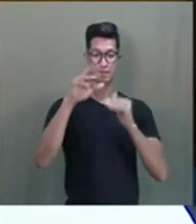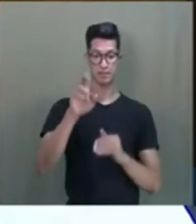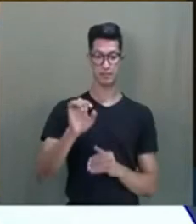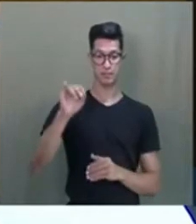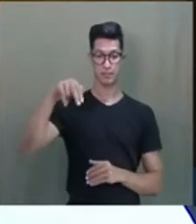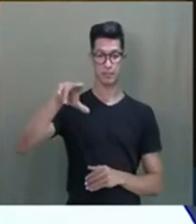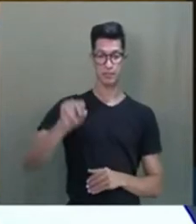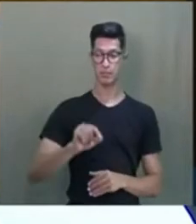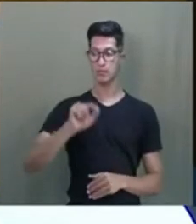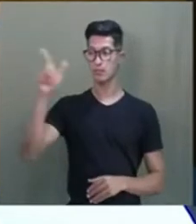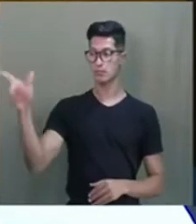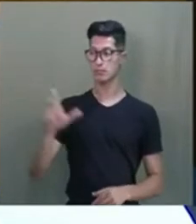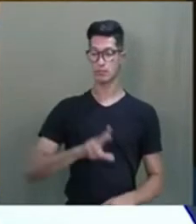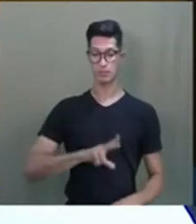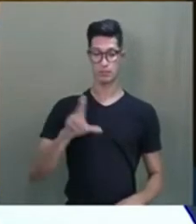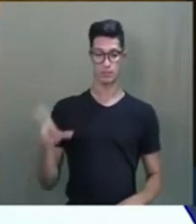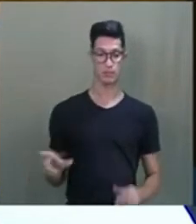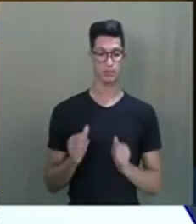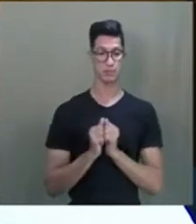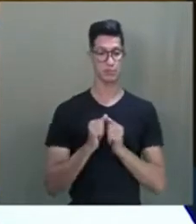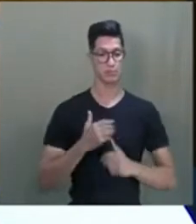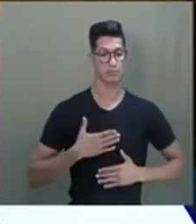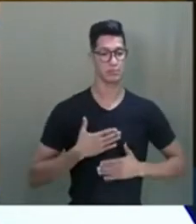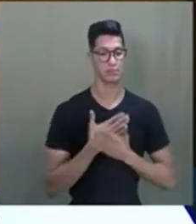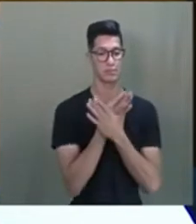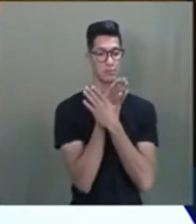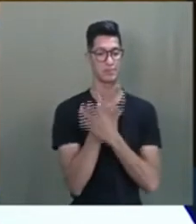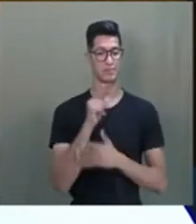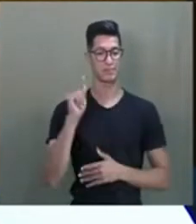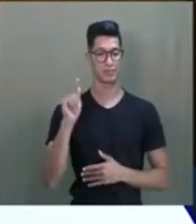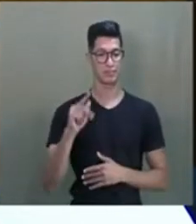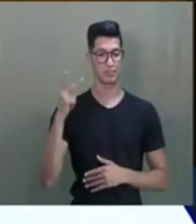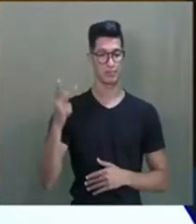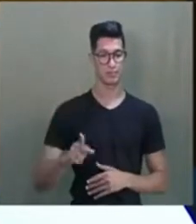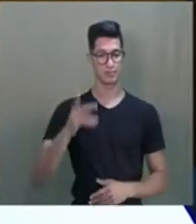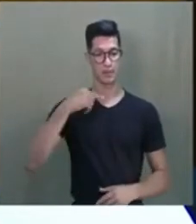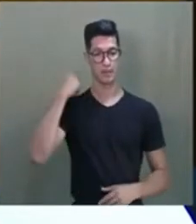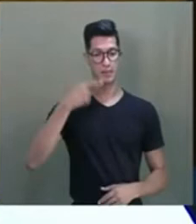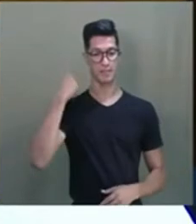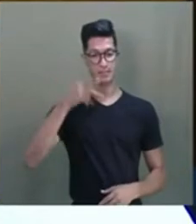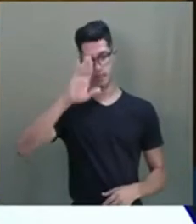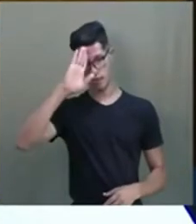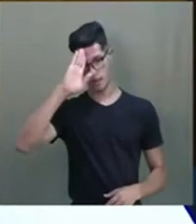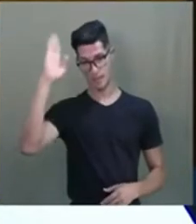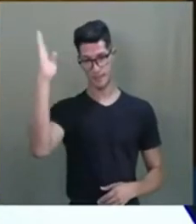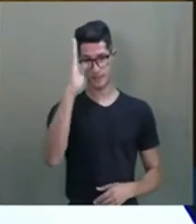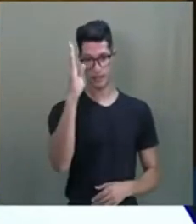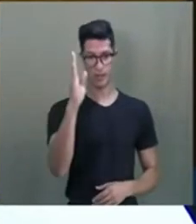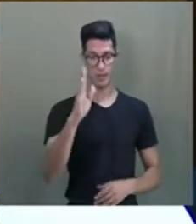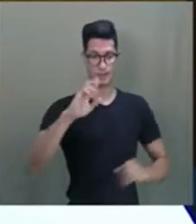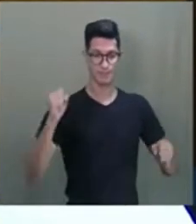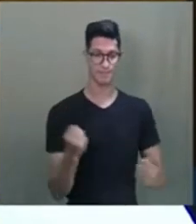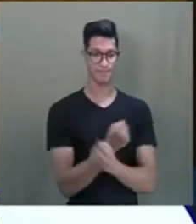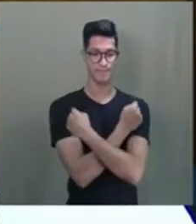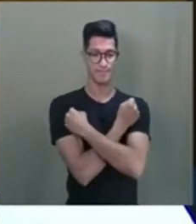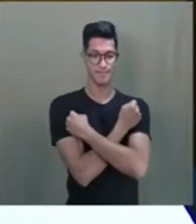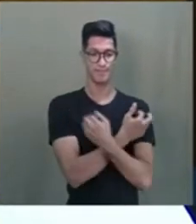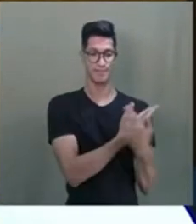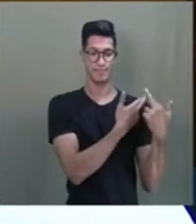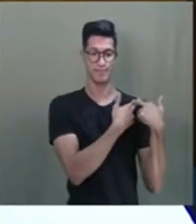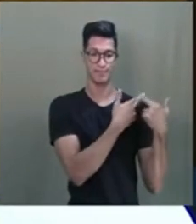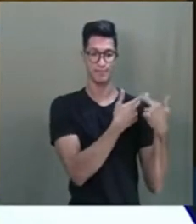Portugal. Foi com entusiasmo que esses deputados pioneiros abraçaram a